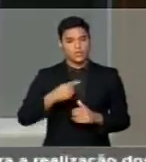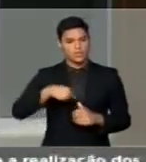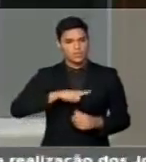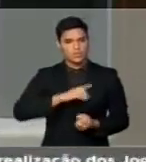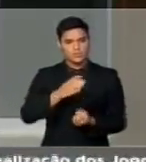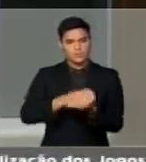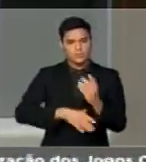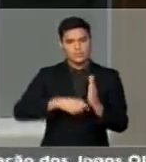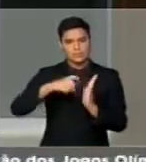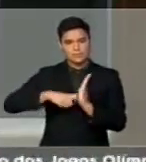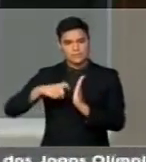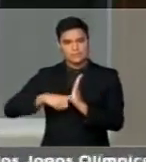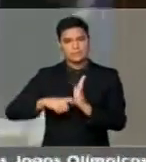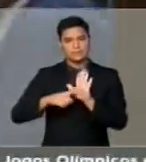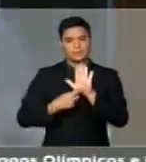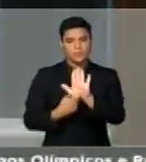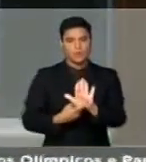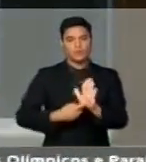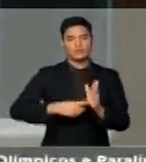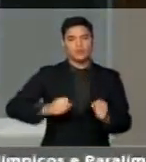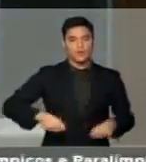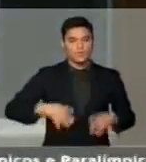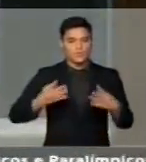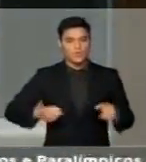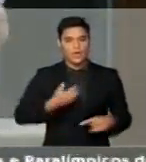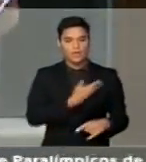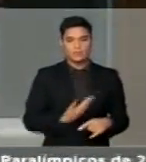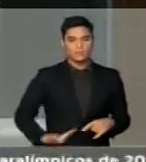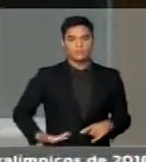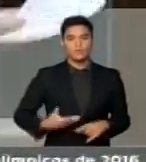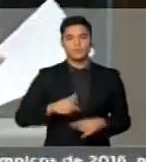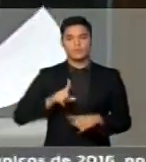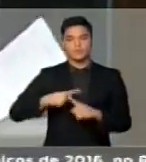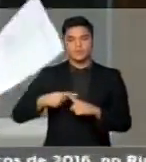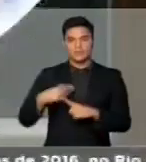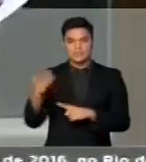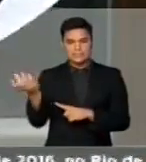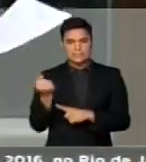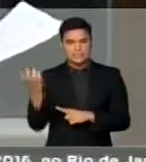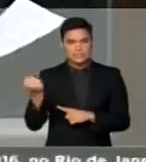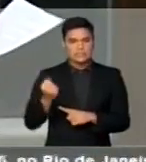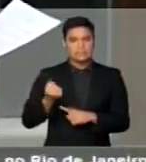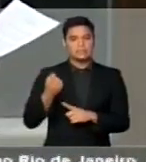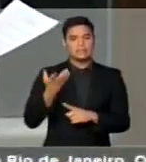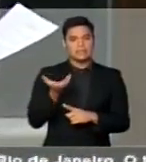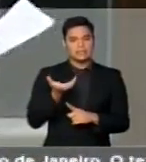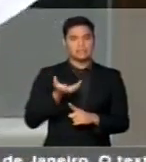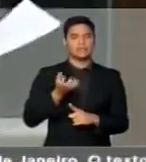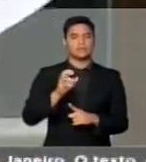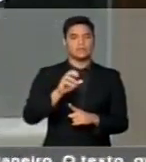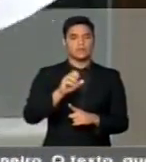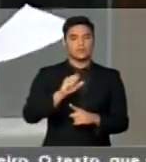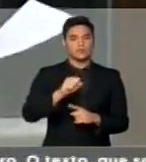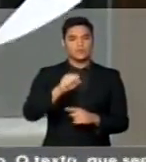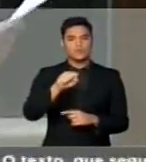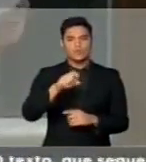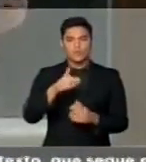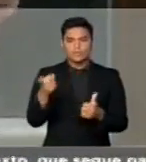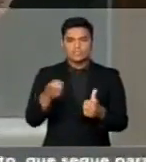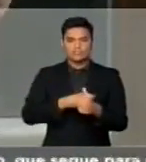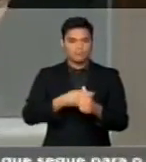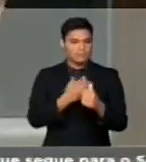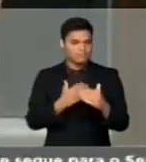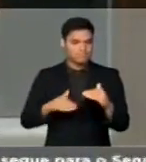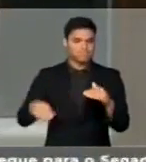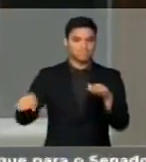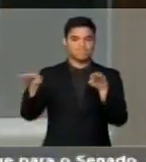flexibilizam os gastos públicos diante da arrecadação e buscando o superávit primário. Isso é que os ministros